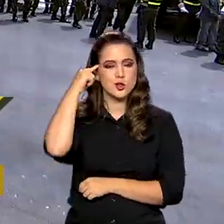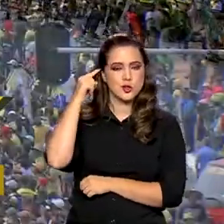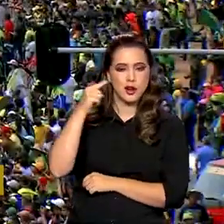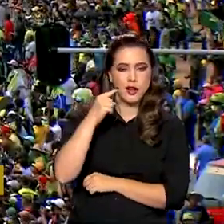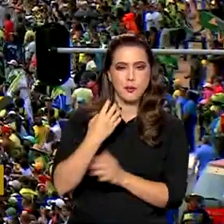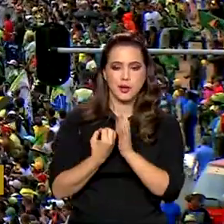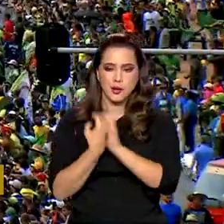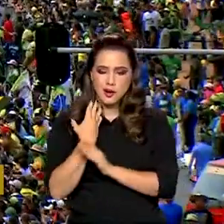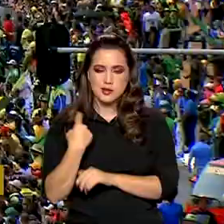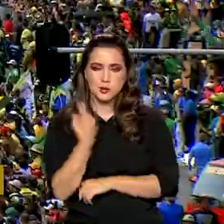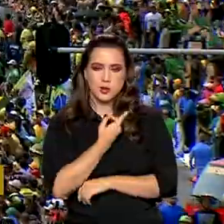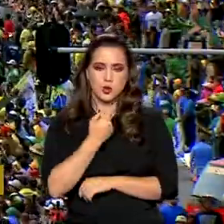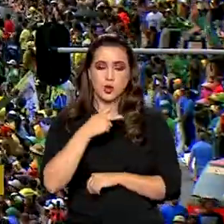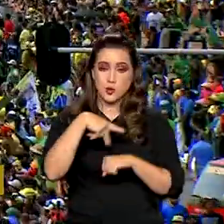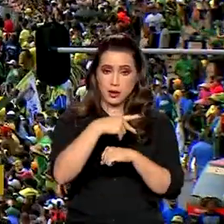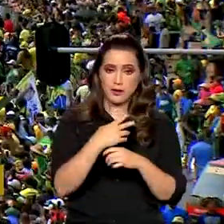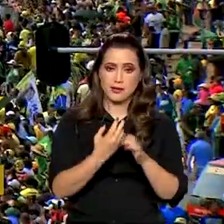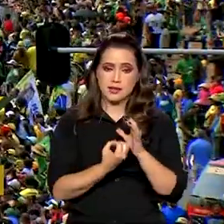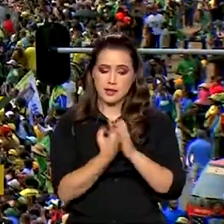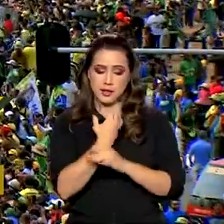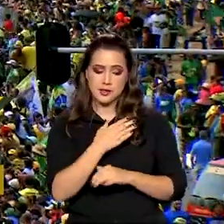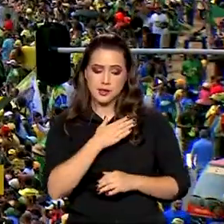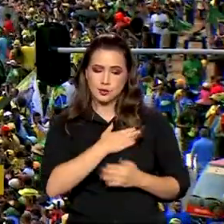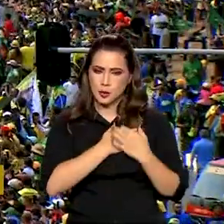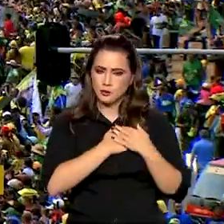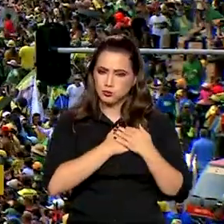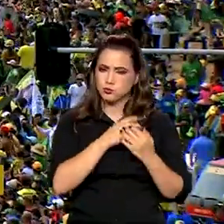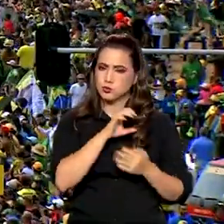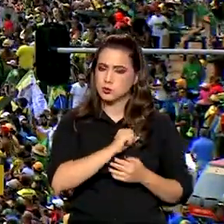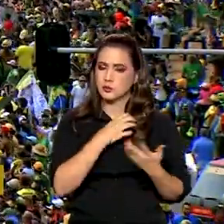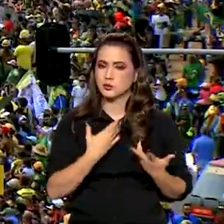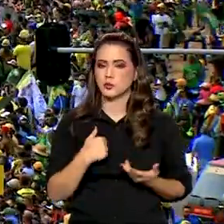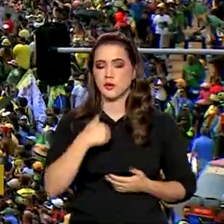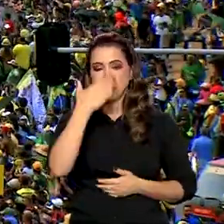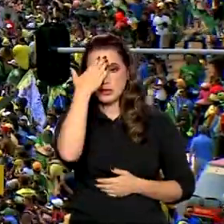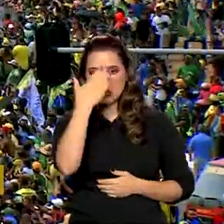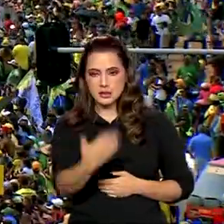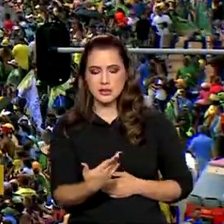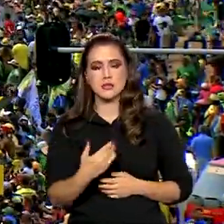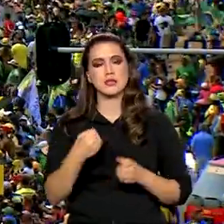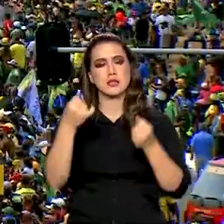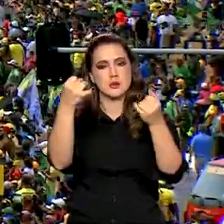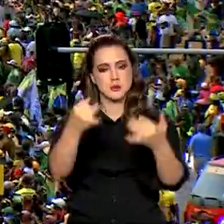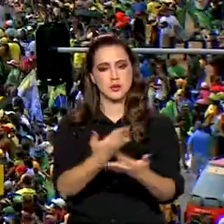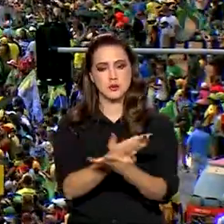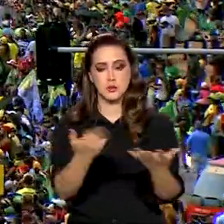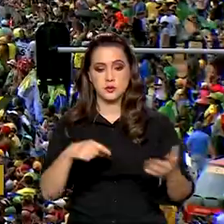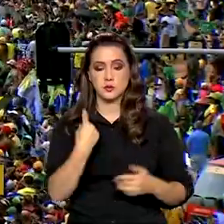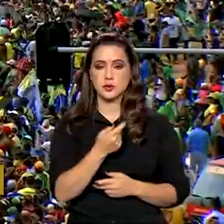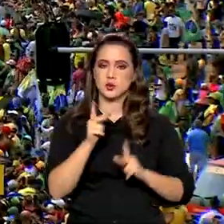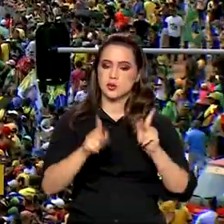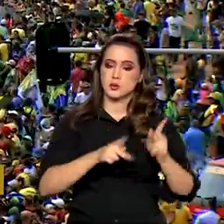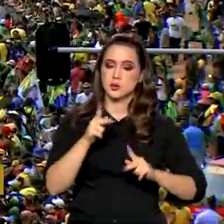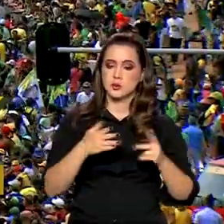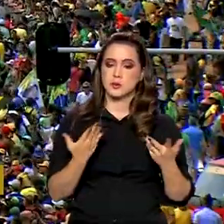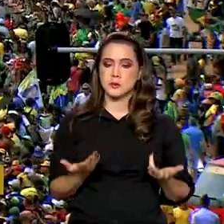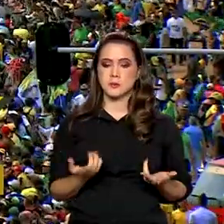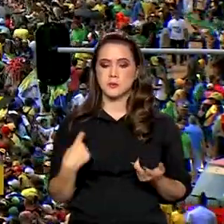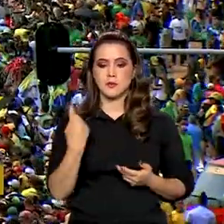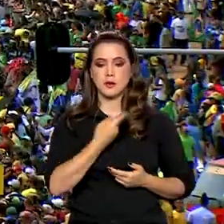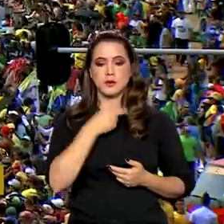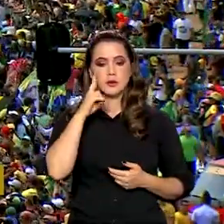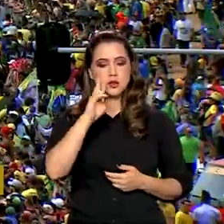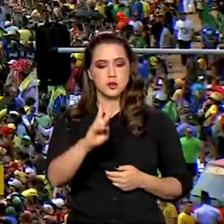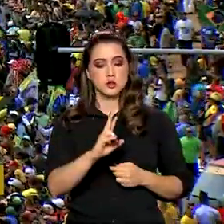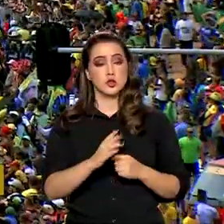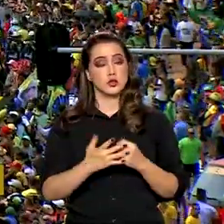nacionalidade, eu queria destacar e agradecer a oportunidade, né, de estar esclarecendo isso para a nossa população, da gente ter